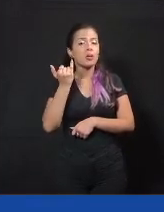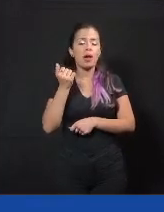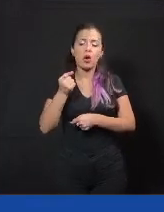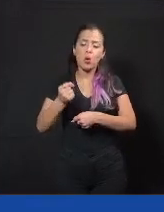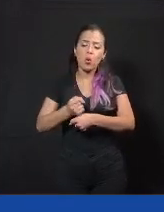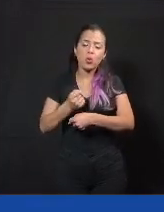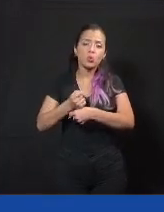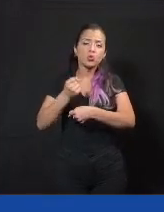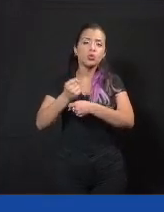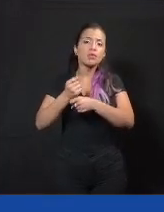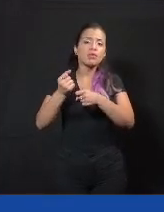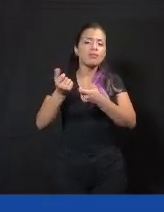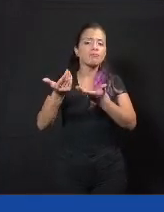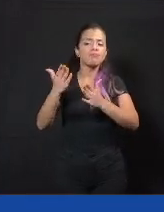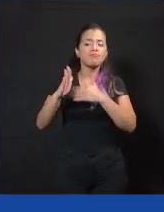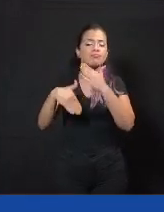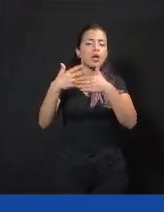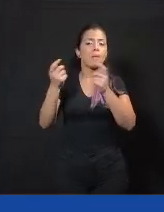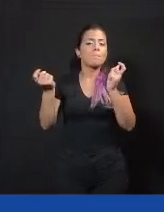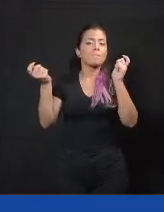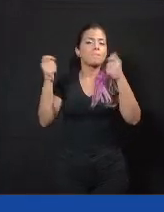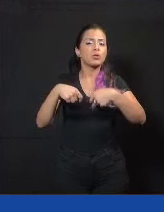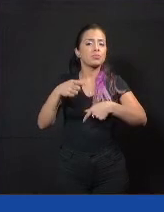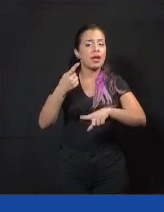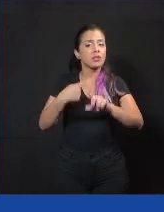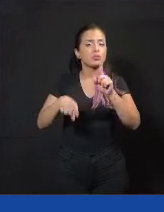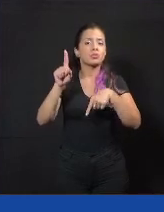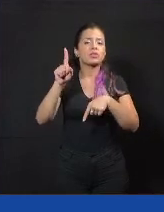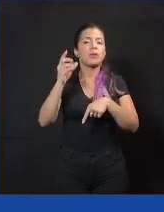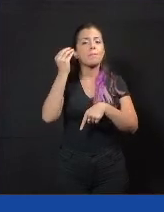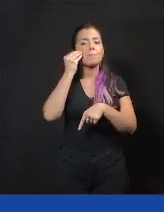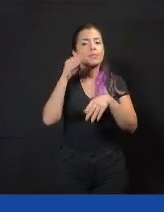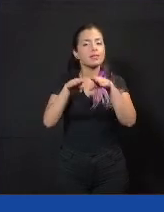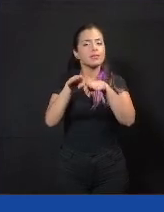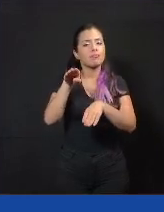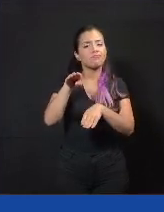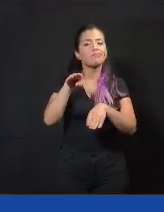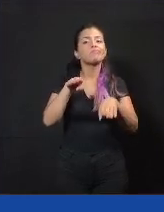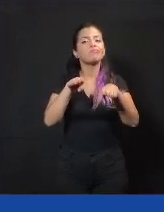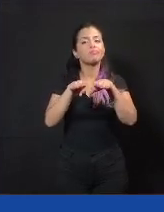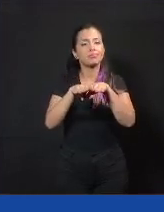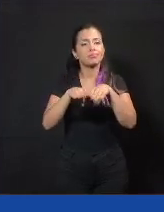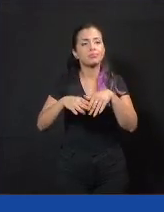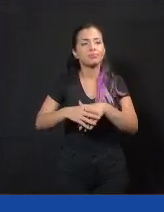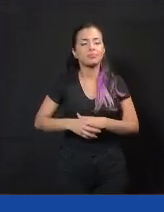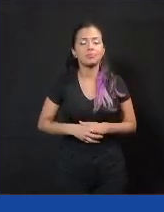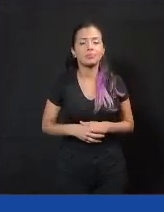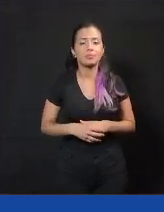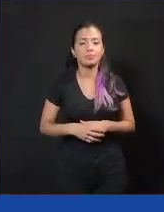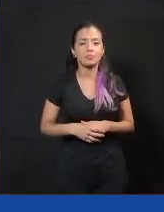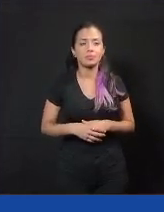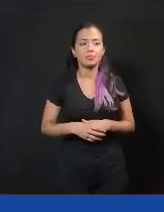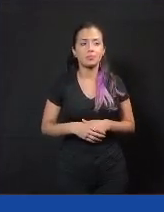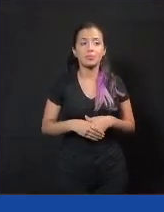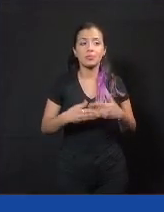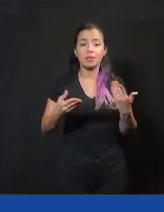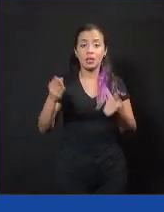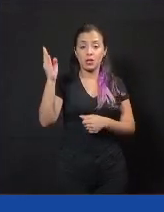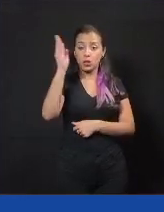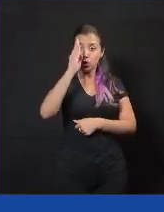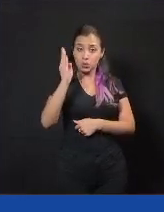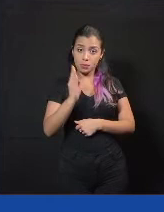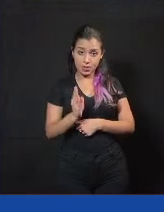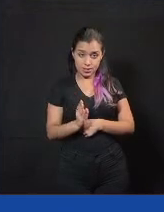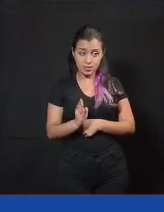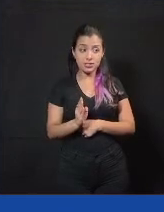outras possibilidades de superação dessas desigualdades. Pois bem, no Brasil, só em alguns momentos